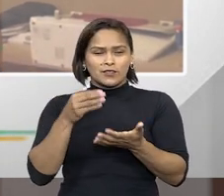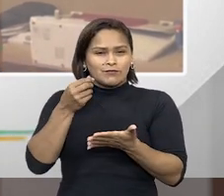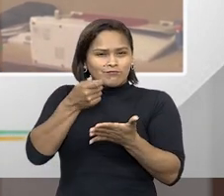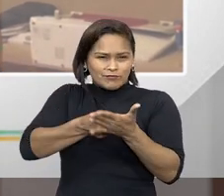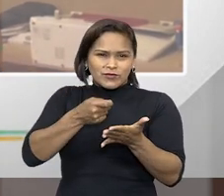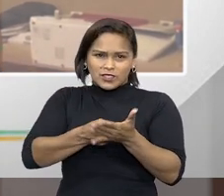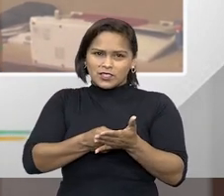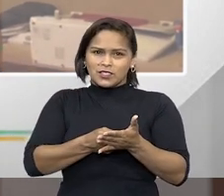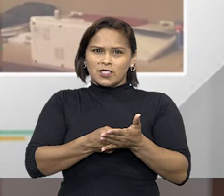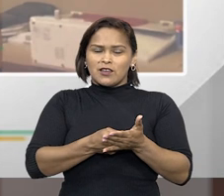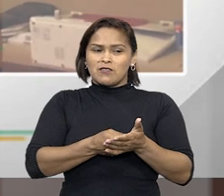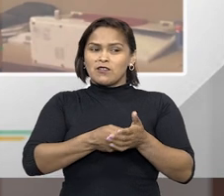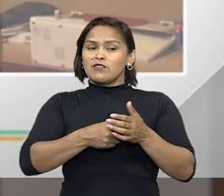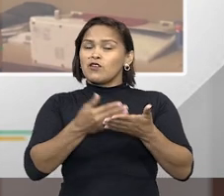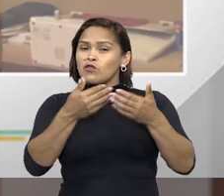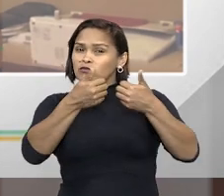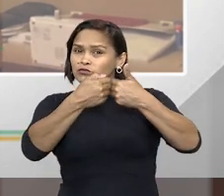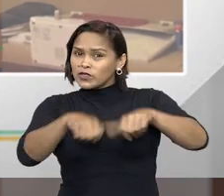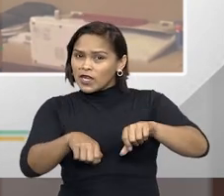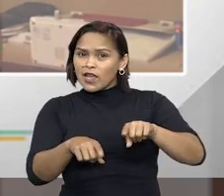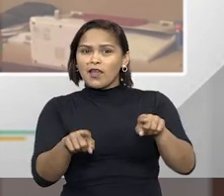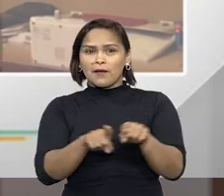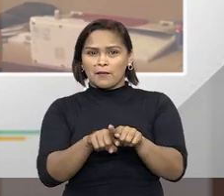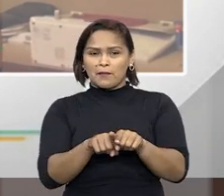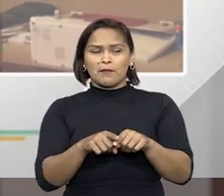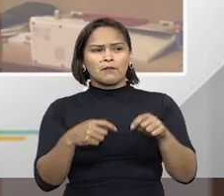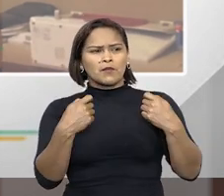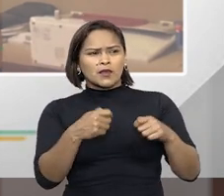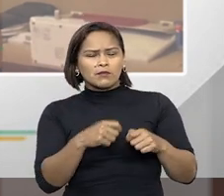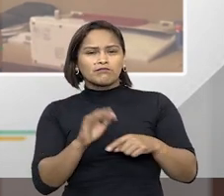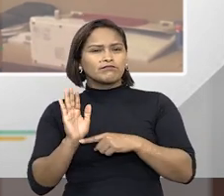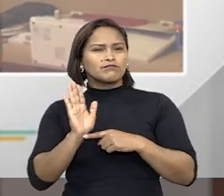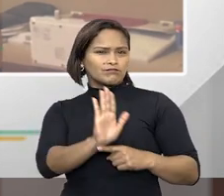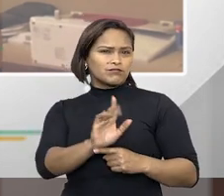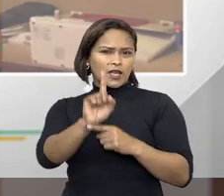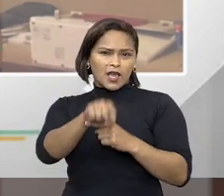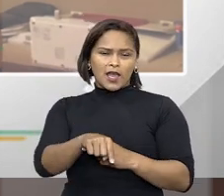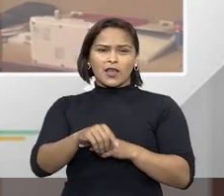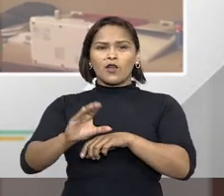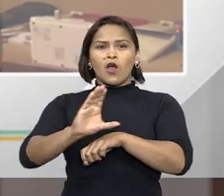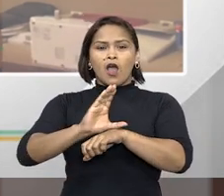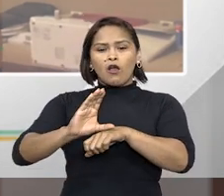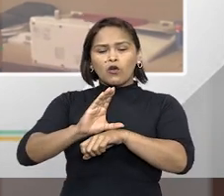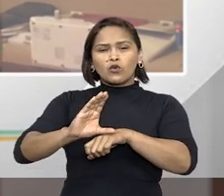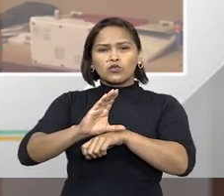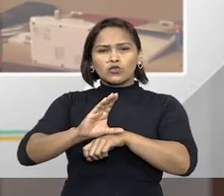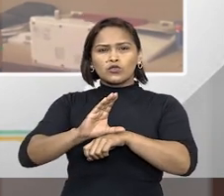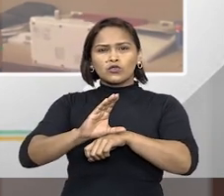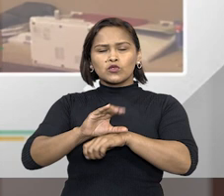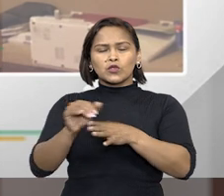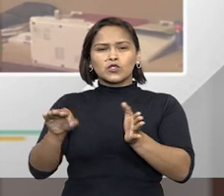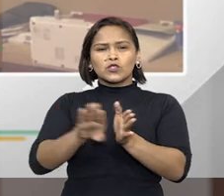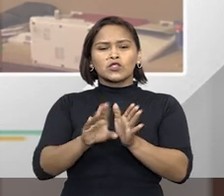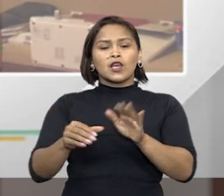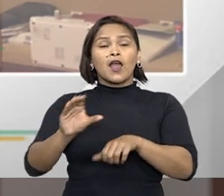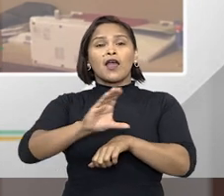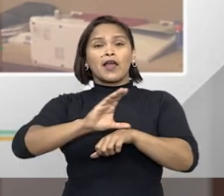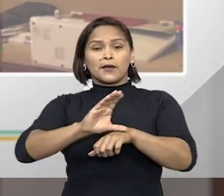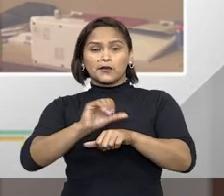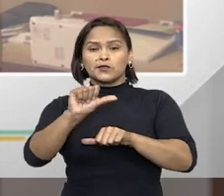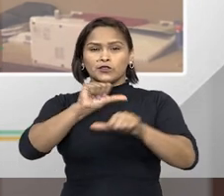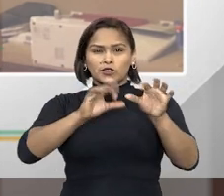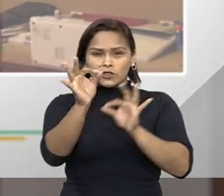fossem sendo quebradas. E quando veio a Constituição, a Constituinte, que resultou na